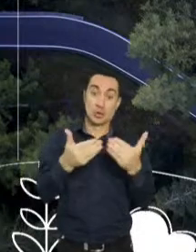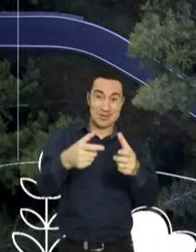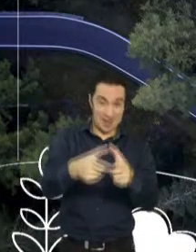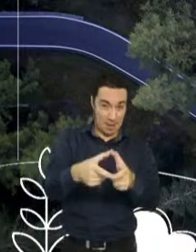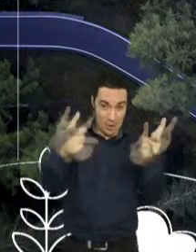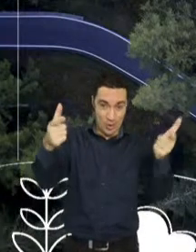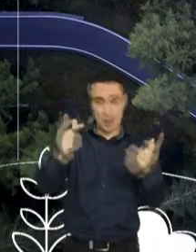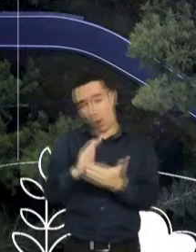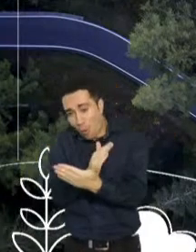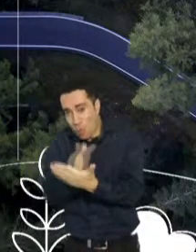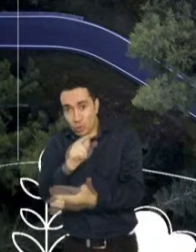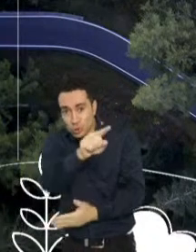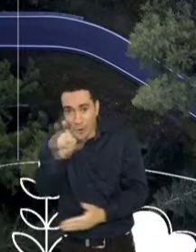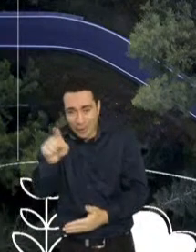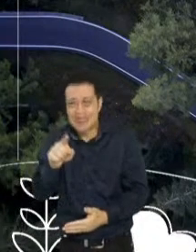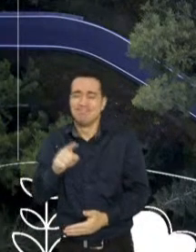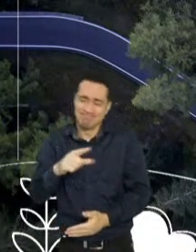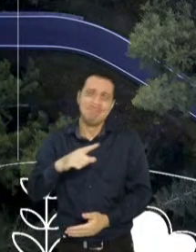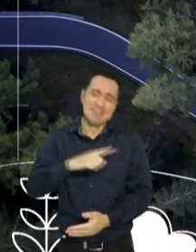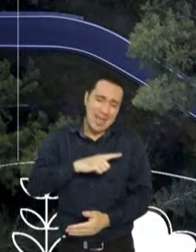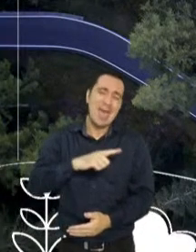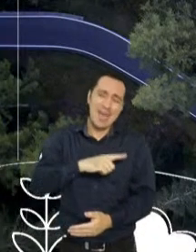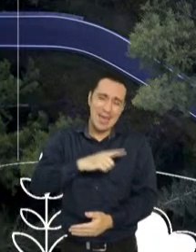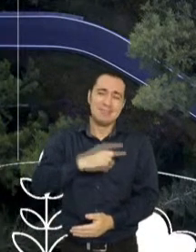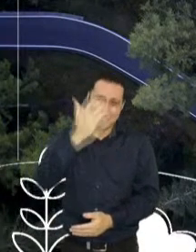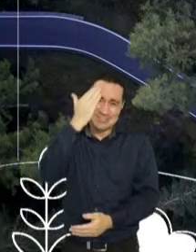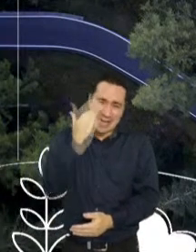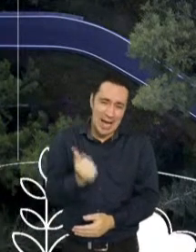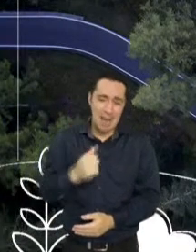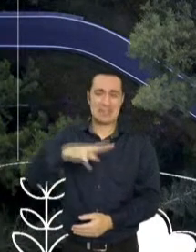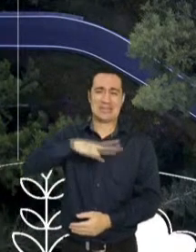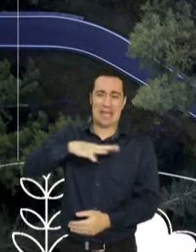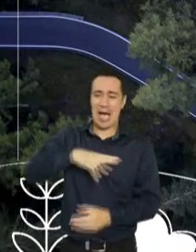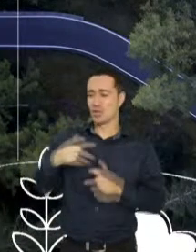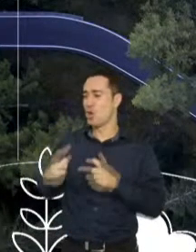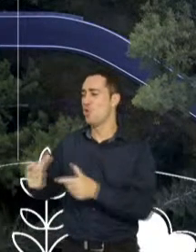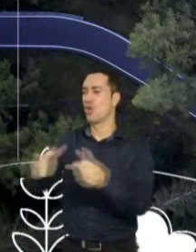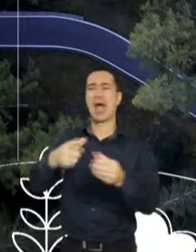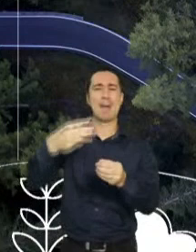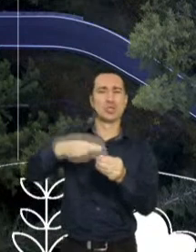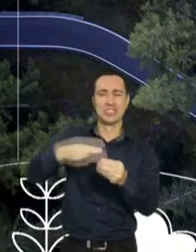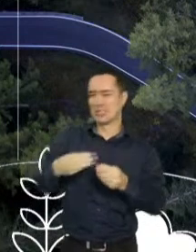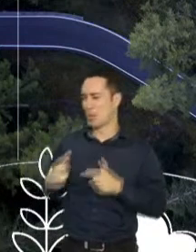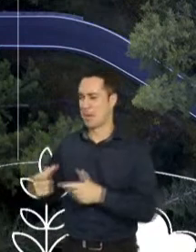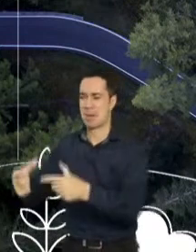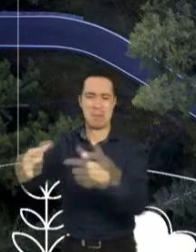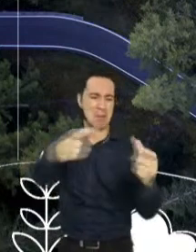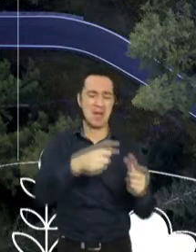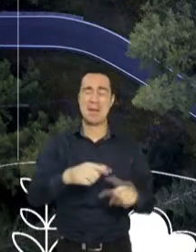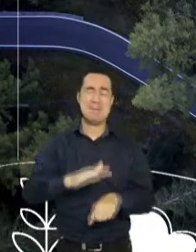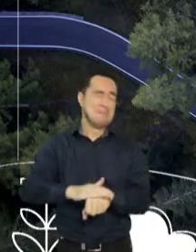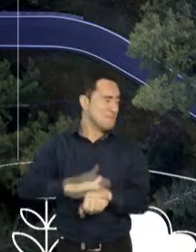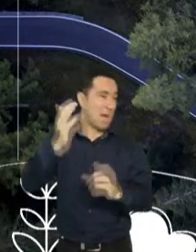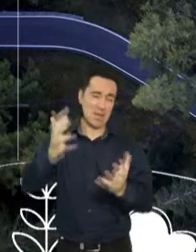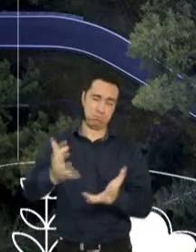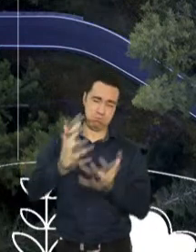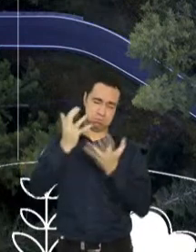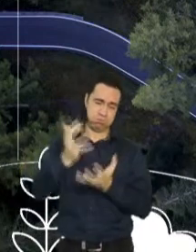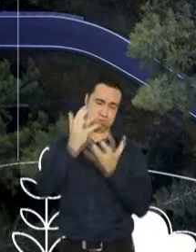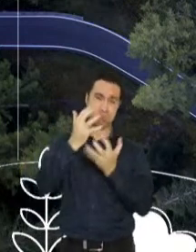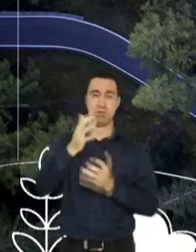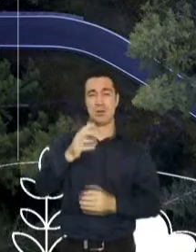de nós, ou alguns de nós, convivemos ainda dentro das cidades e grandes centros urbanos com alto índice de emissões de